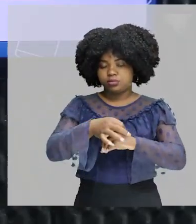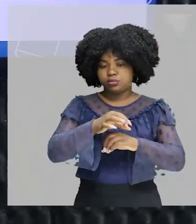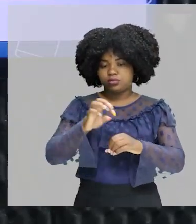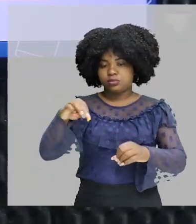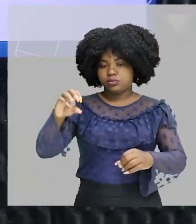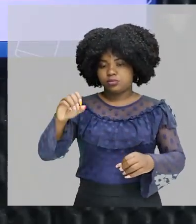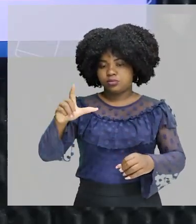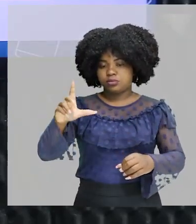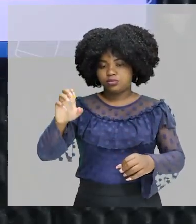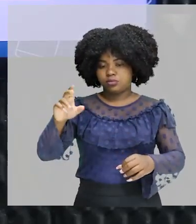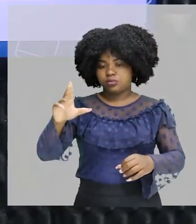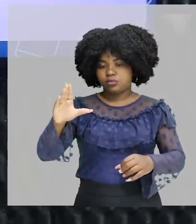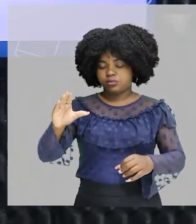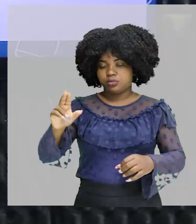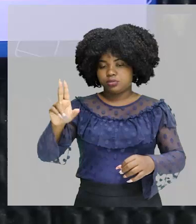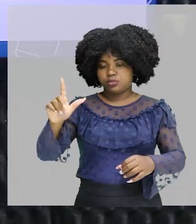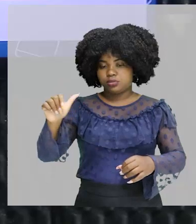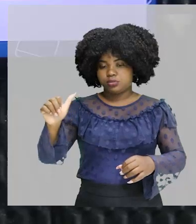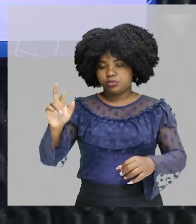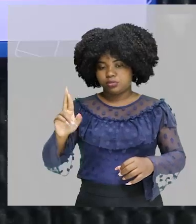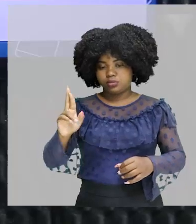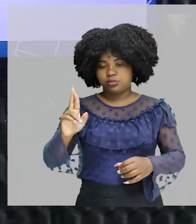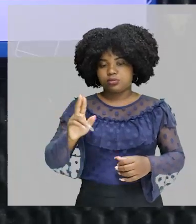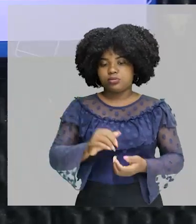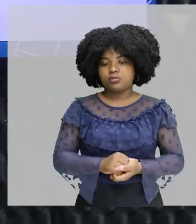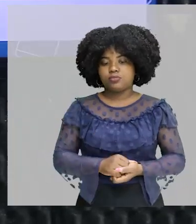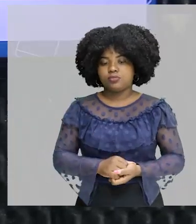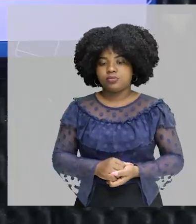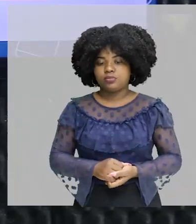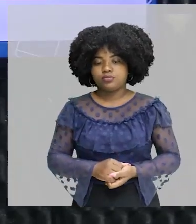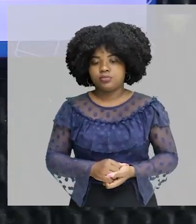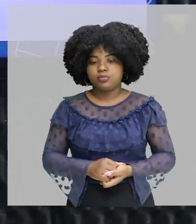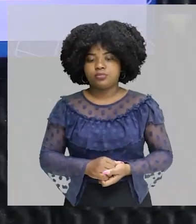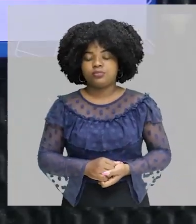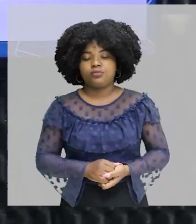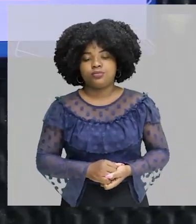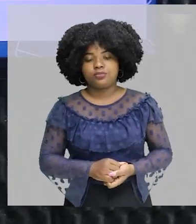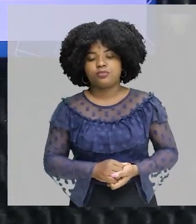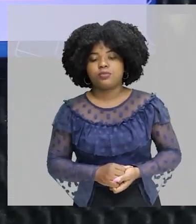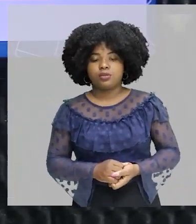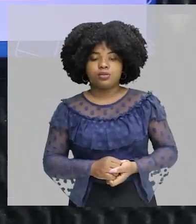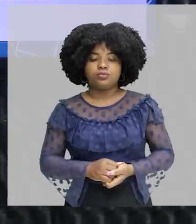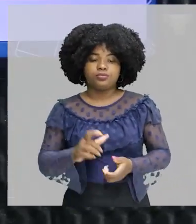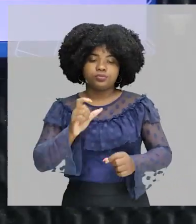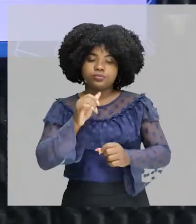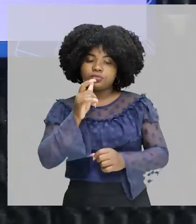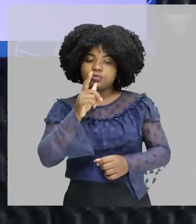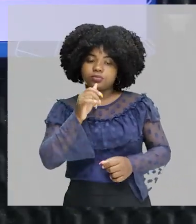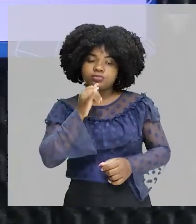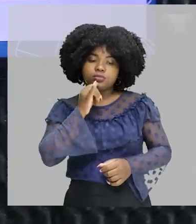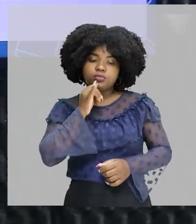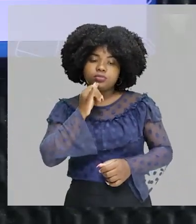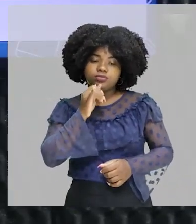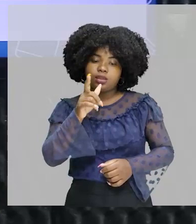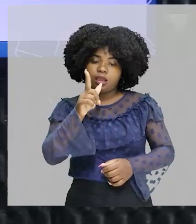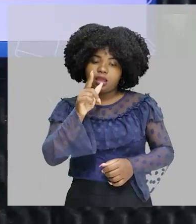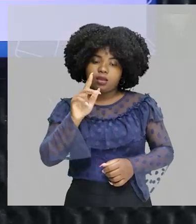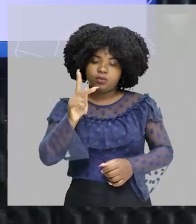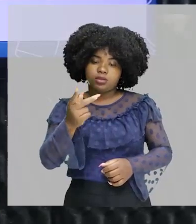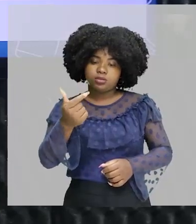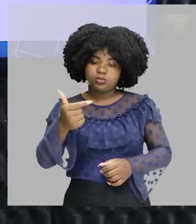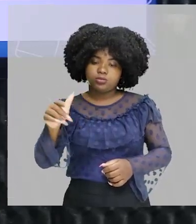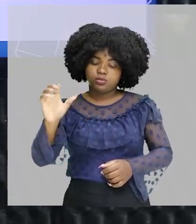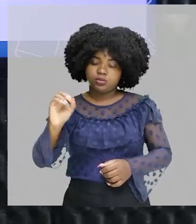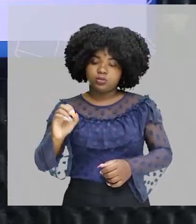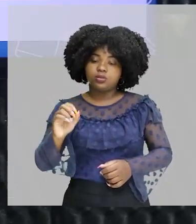de átomos, pela combinação dos átomos. Então, a molécula de água, H2O, são